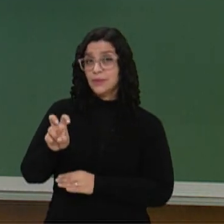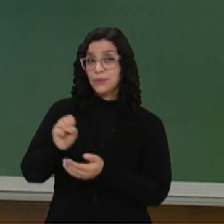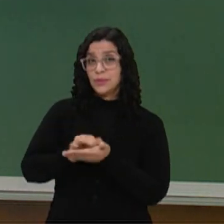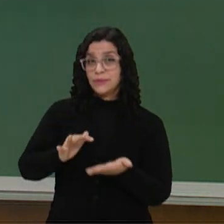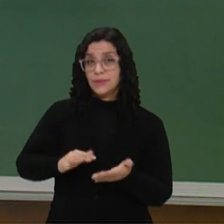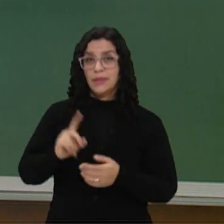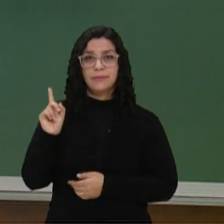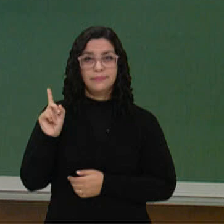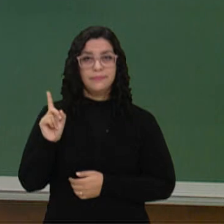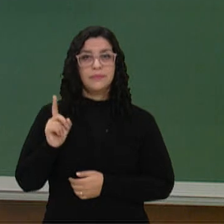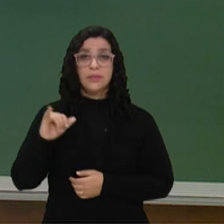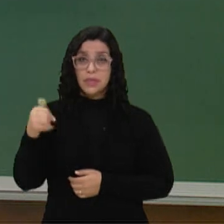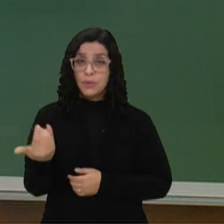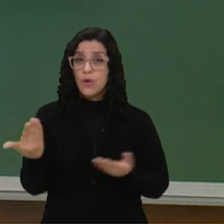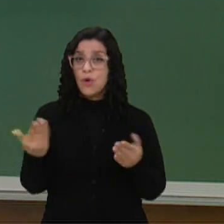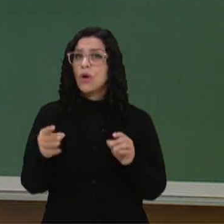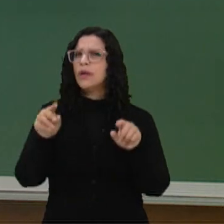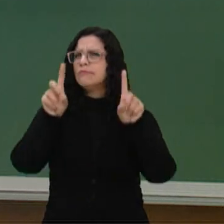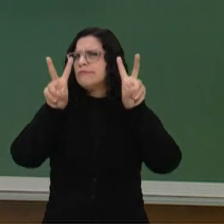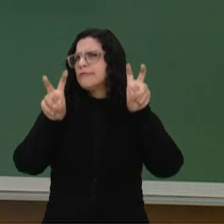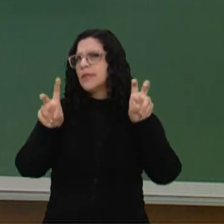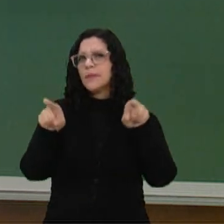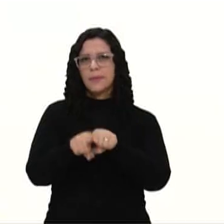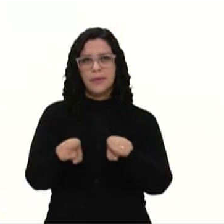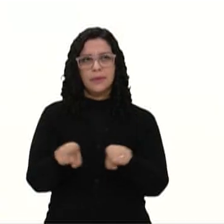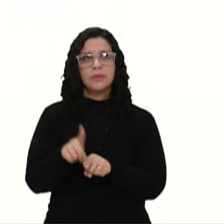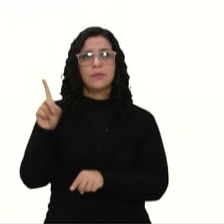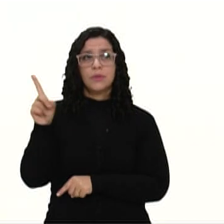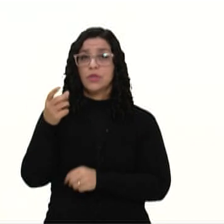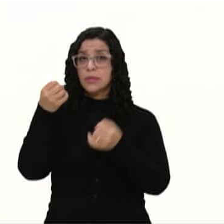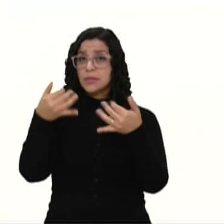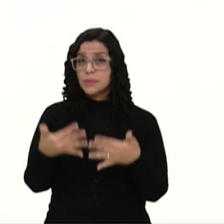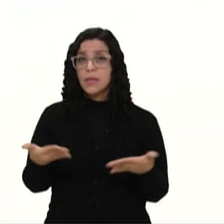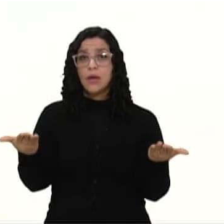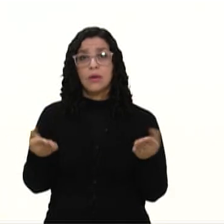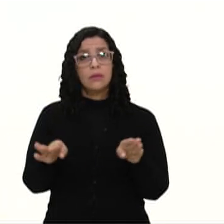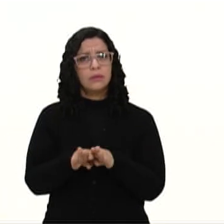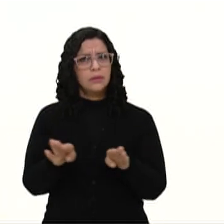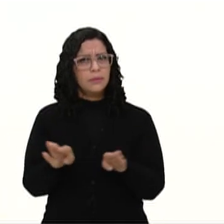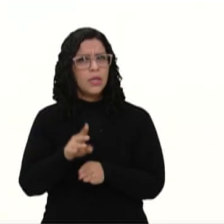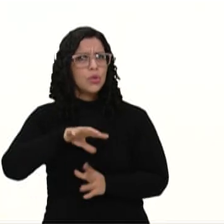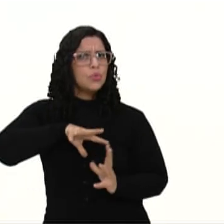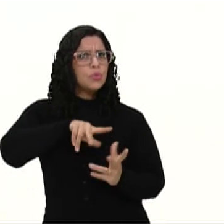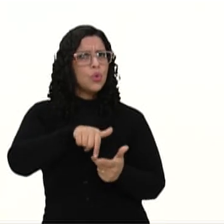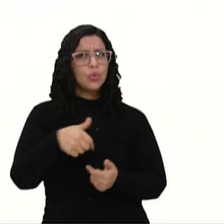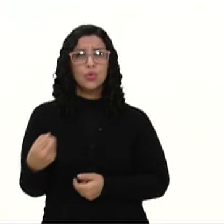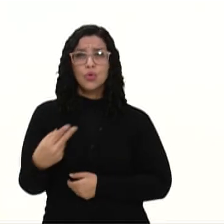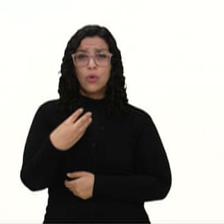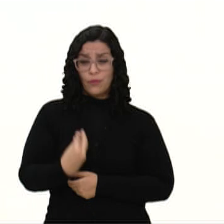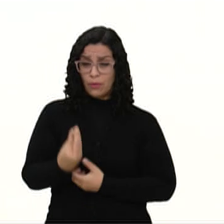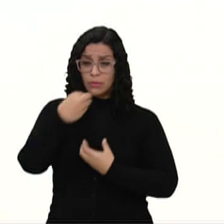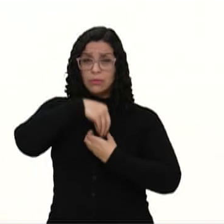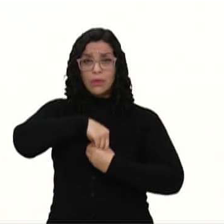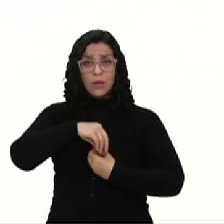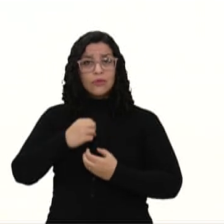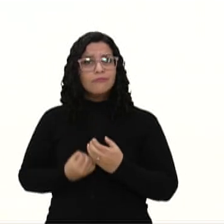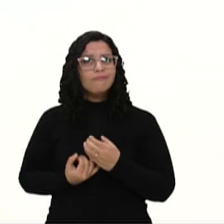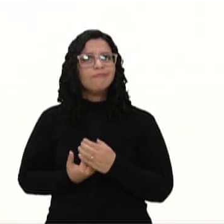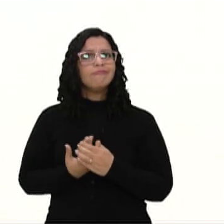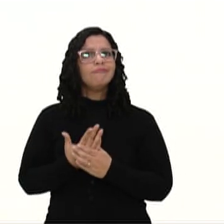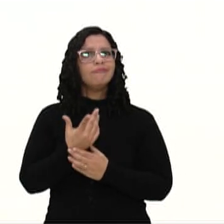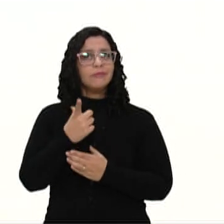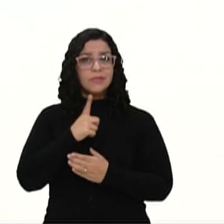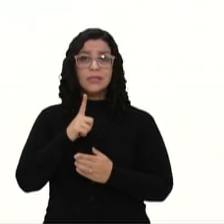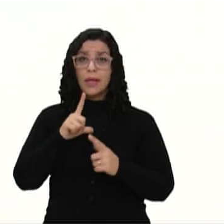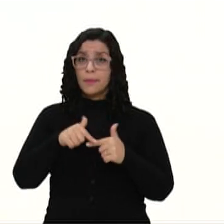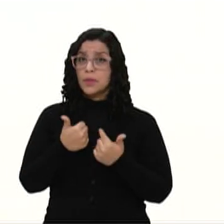exercício número 5, aproveitando o mesmo trecho. Como mencionei há pouco, um novo mundo está a surgir dentro de ti, e é